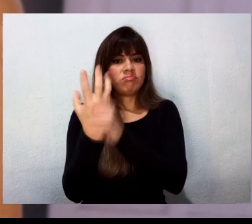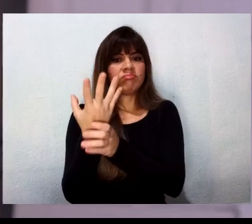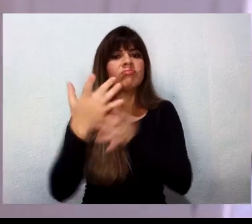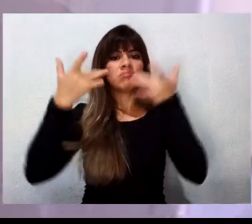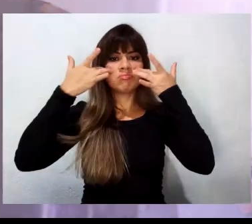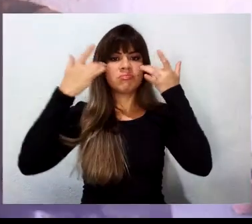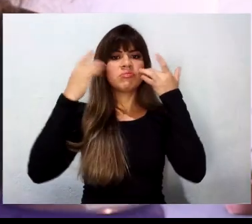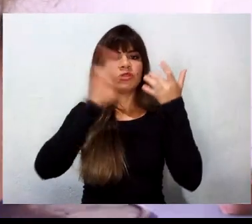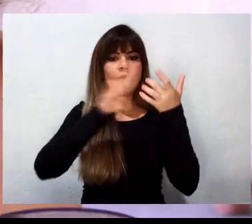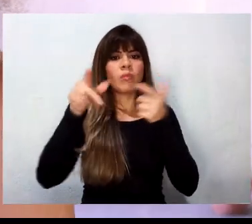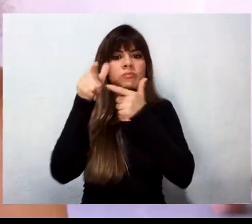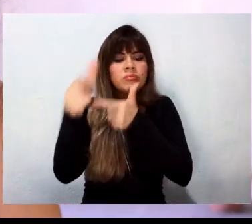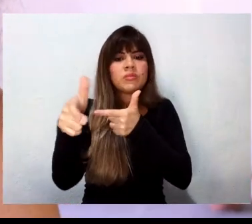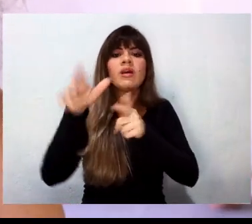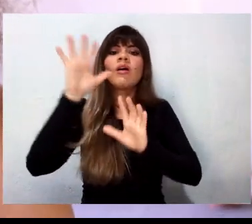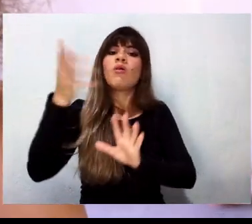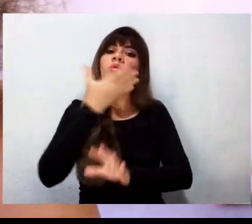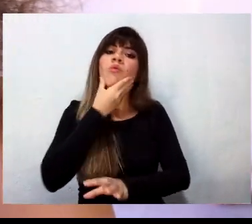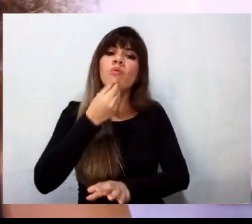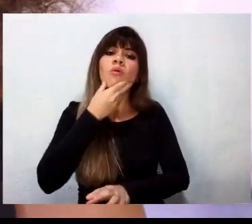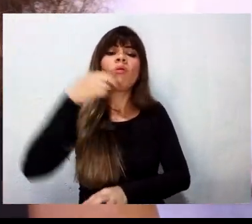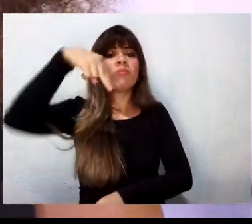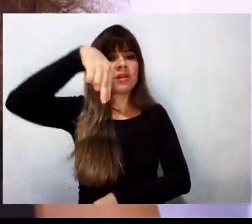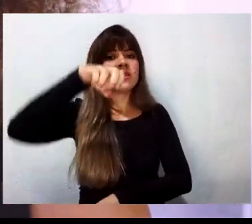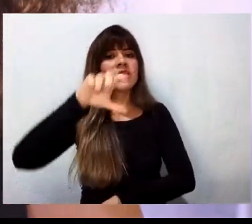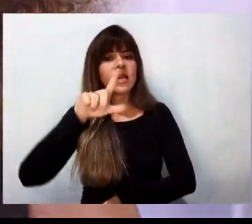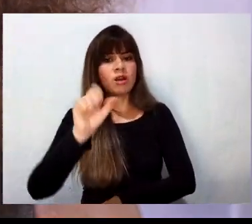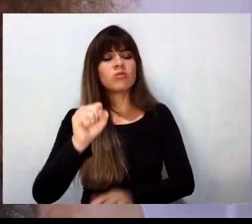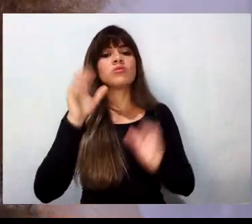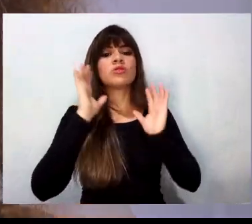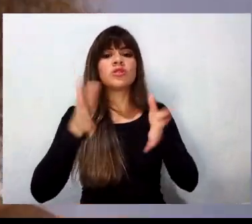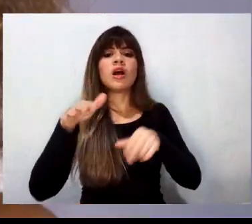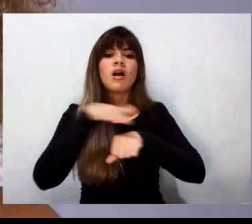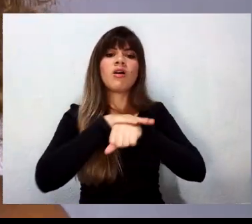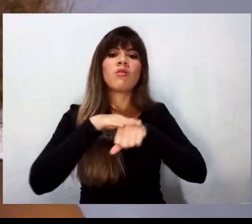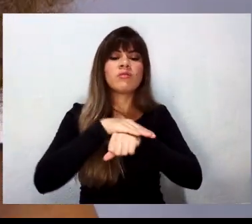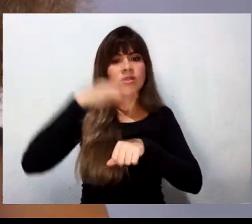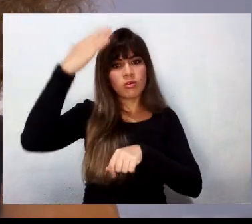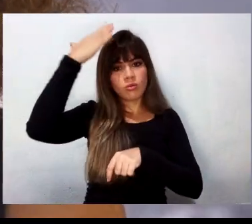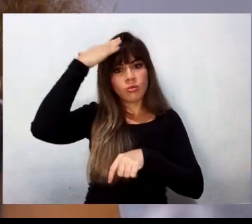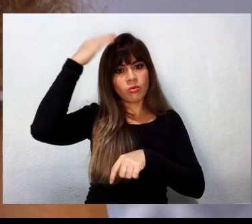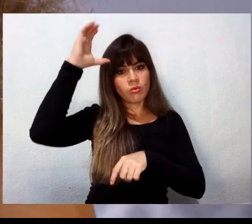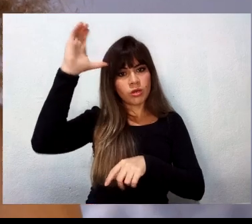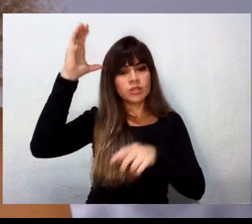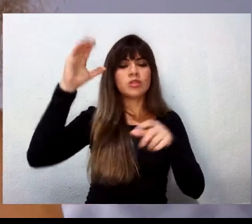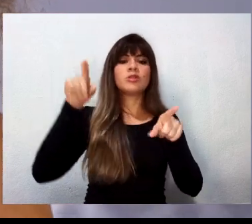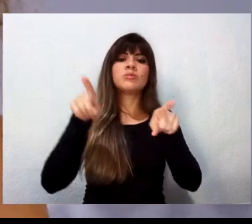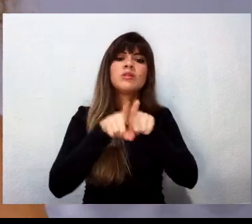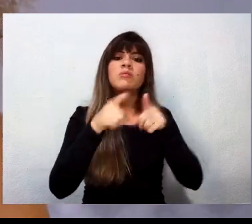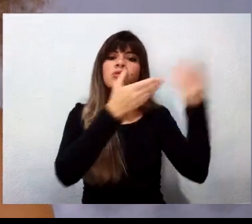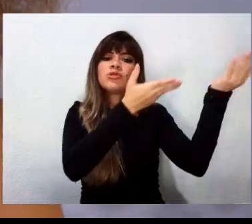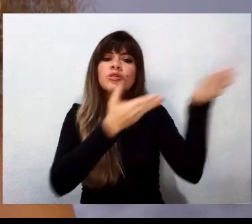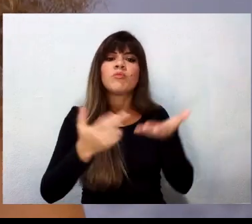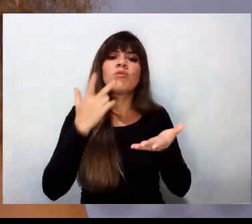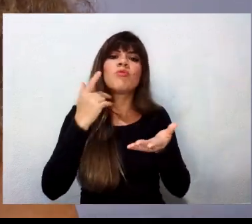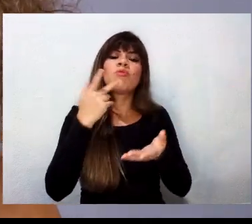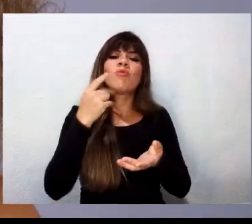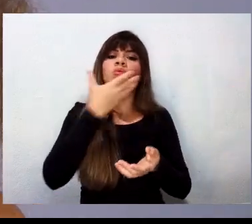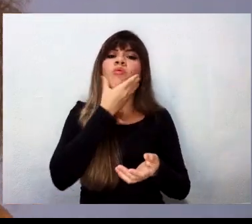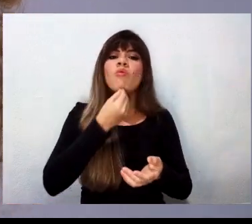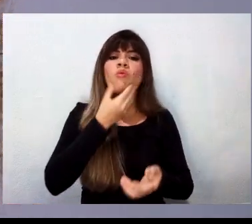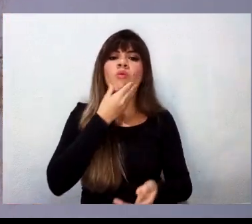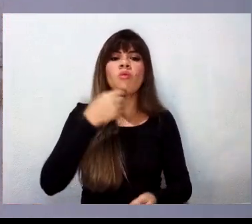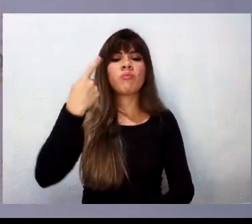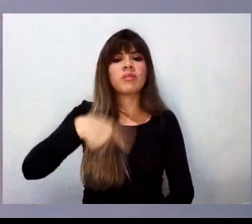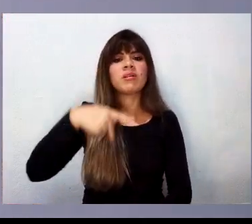Coisas, né? O Nelson também estava nessa época fazendo trabalho com o pessoal de Curitiba, com o Geovante Sisconeto, né? O Geovante veio para Fortaleza